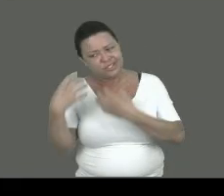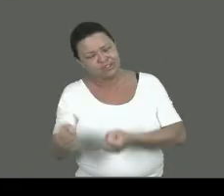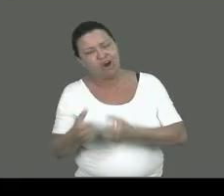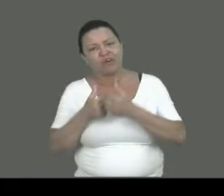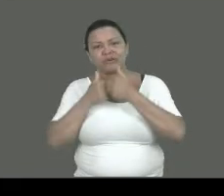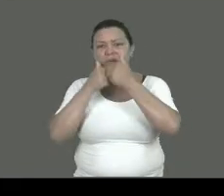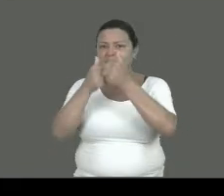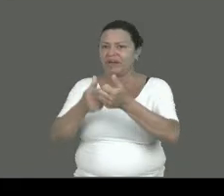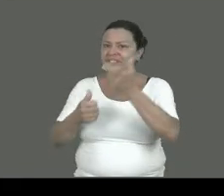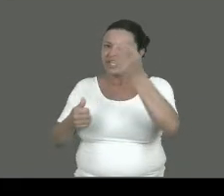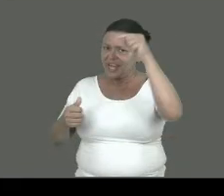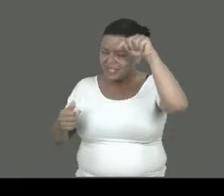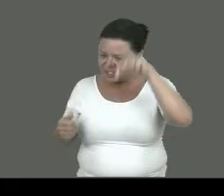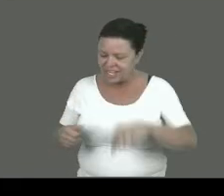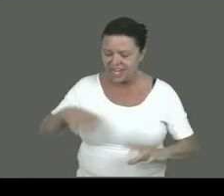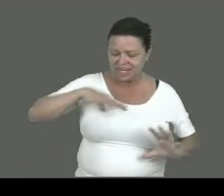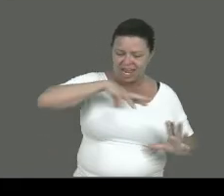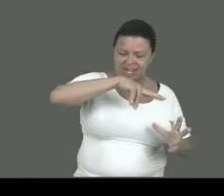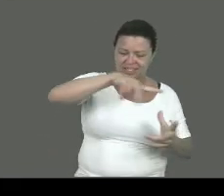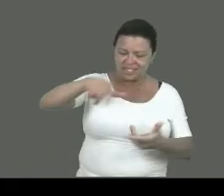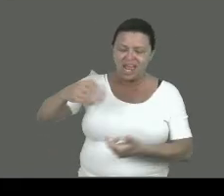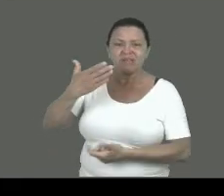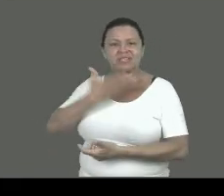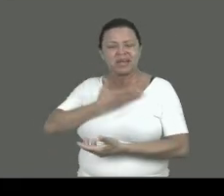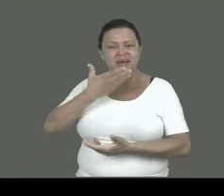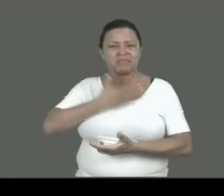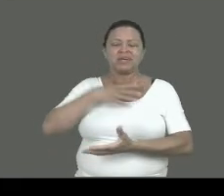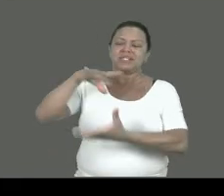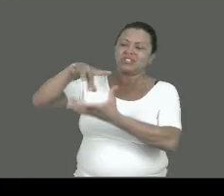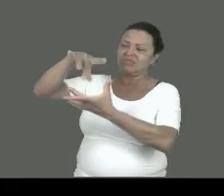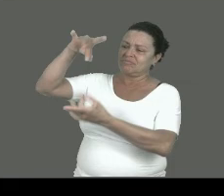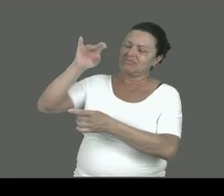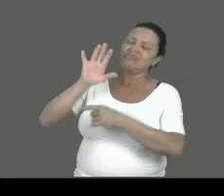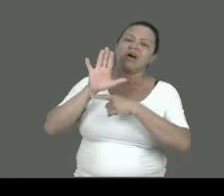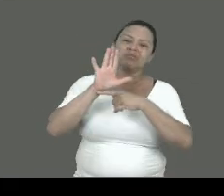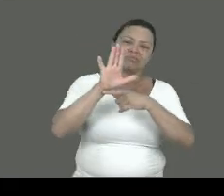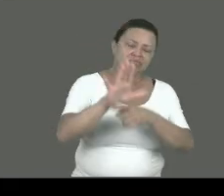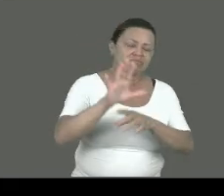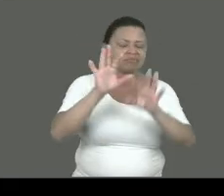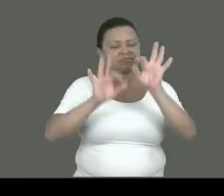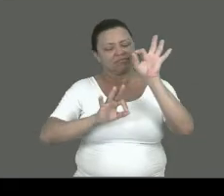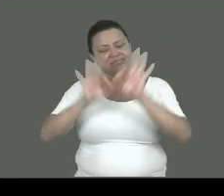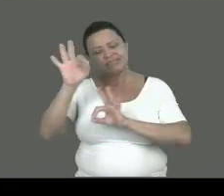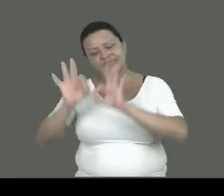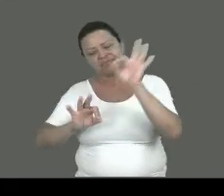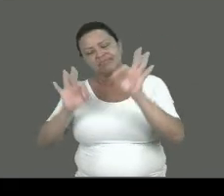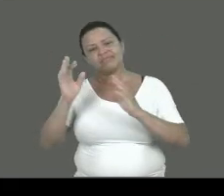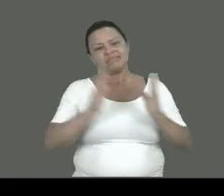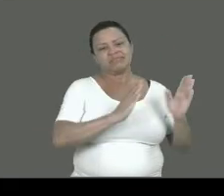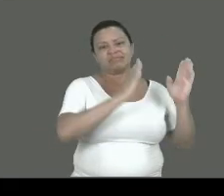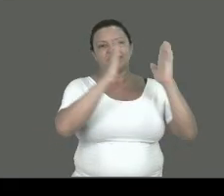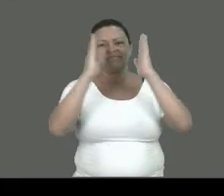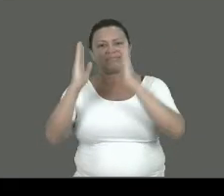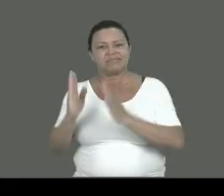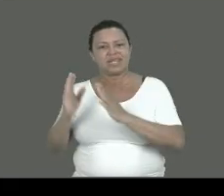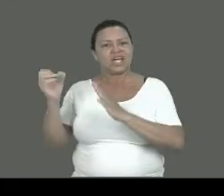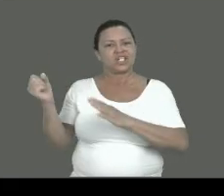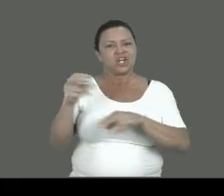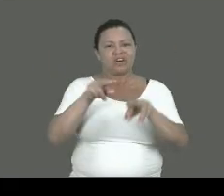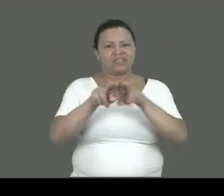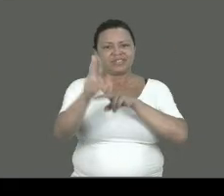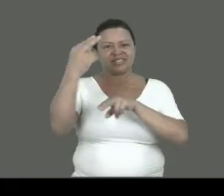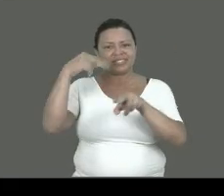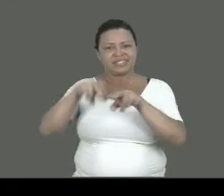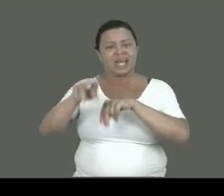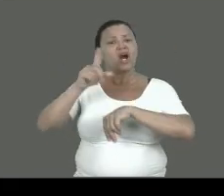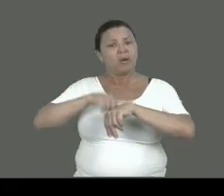nessa jornada, os amigos espirituais que lhe ajudaram a planejar essa nova etapa reencarnatória, também é um momento